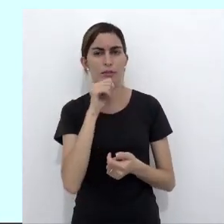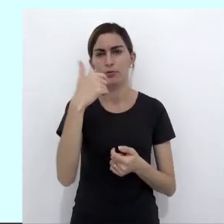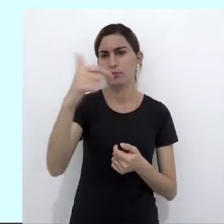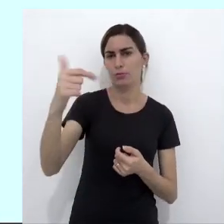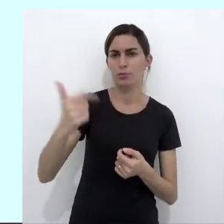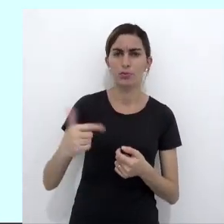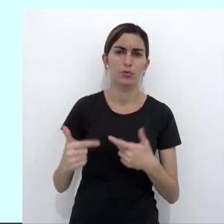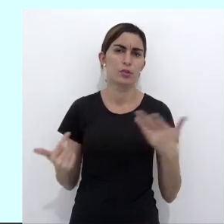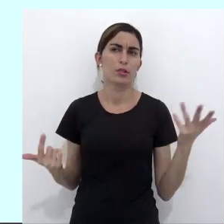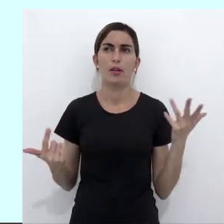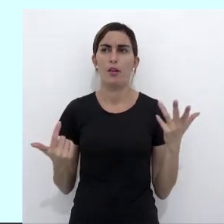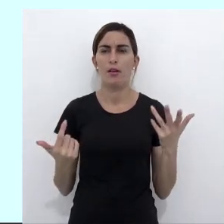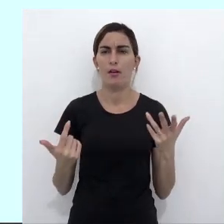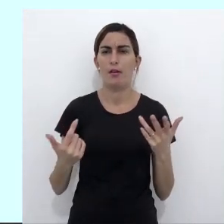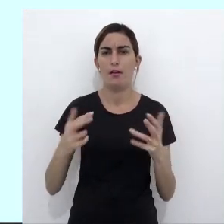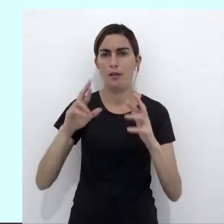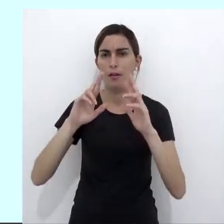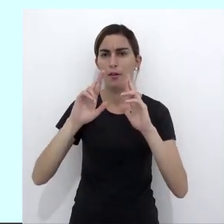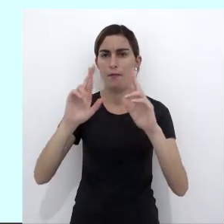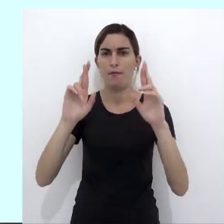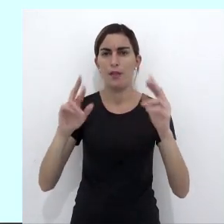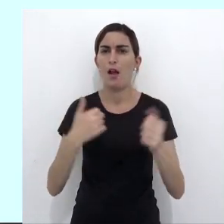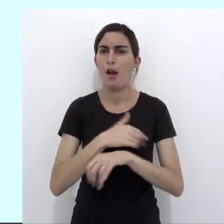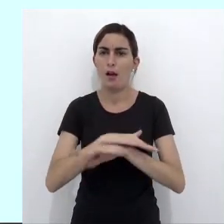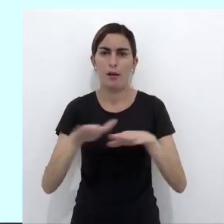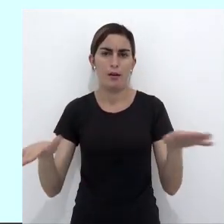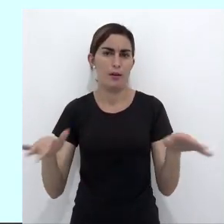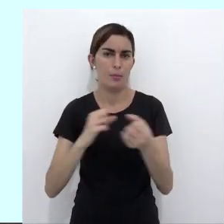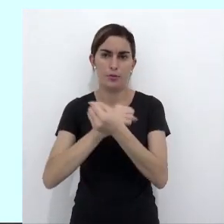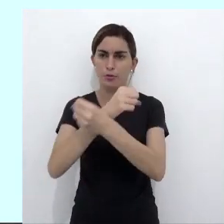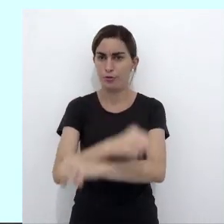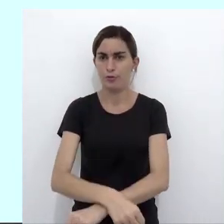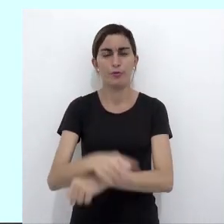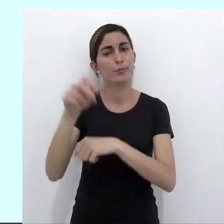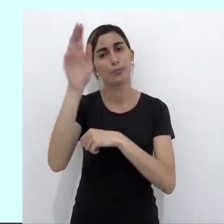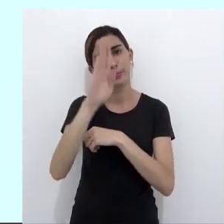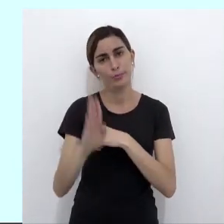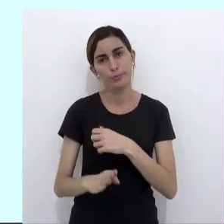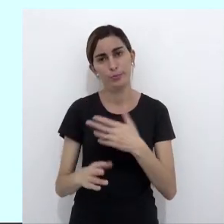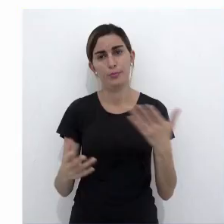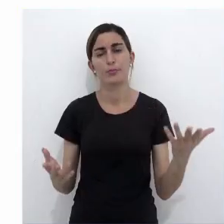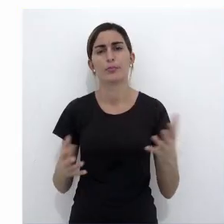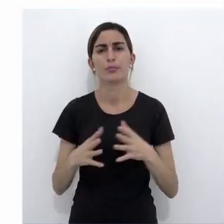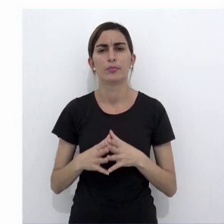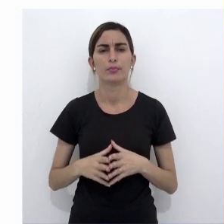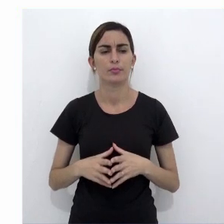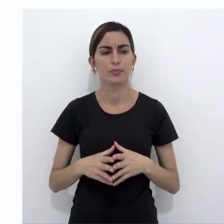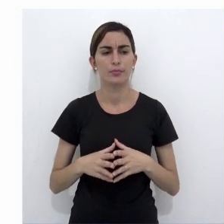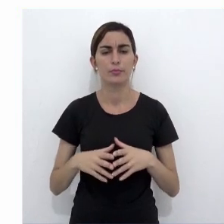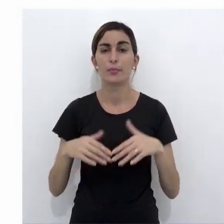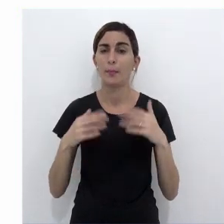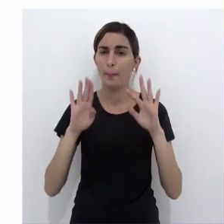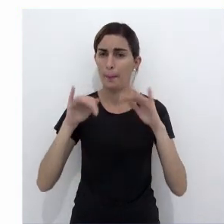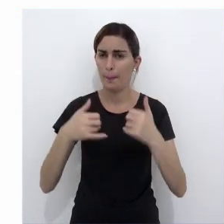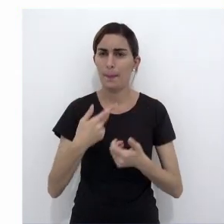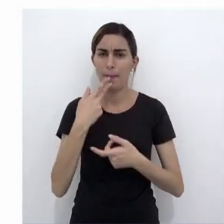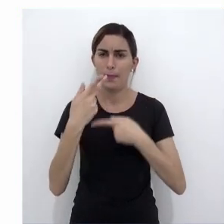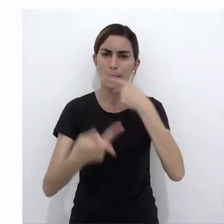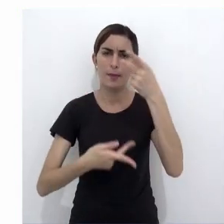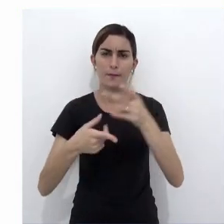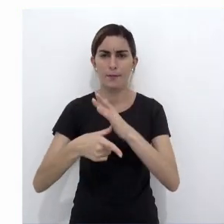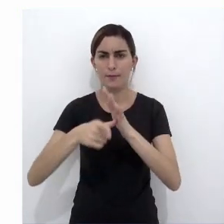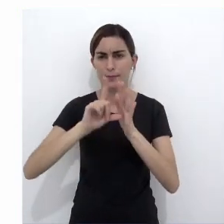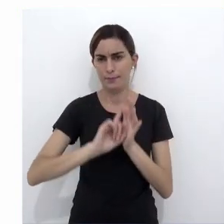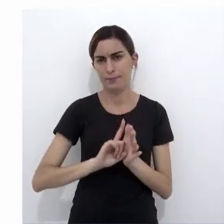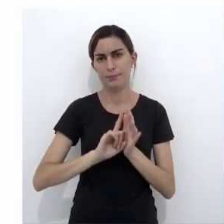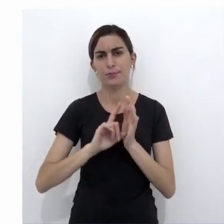ainda uma grande perspectiva de acabar com a escravidão no nosso país. Bem, como eu falei anteriormente,